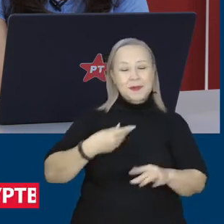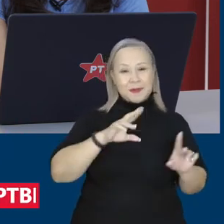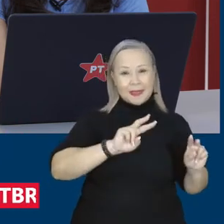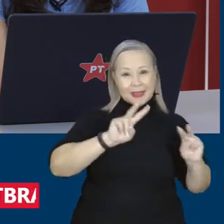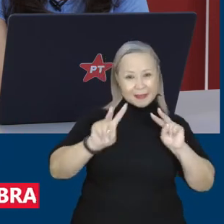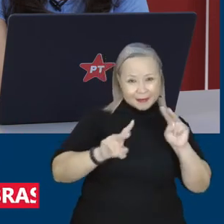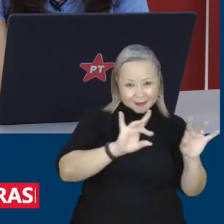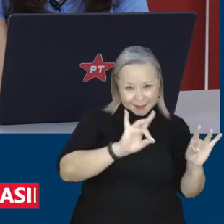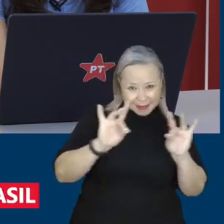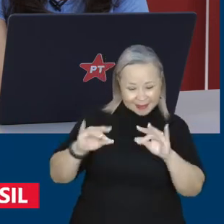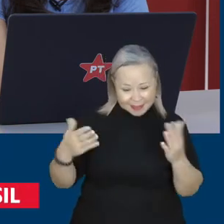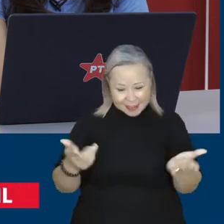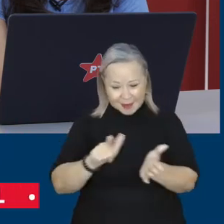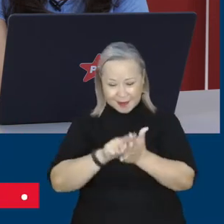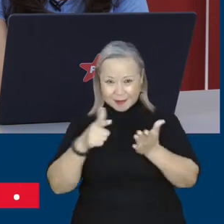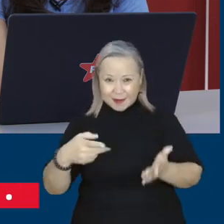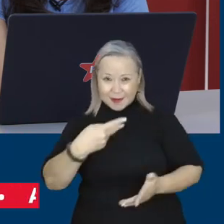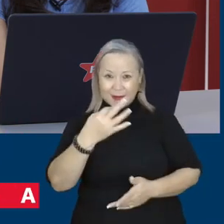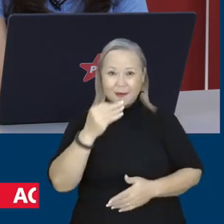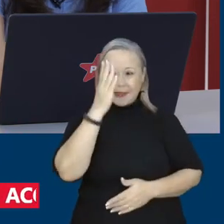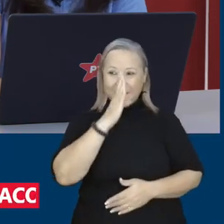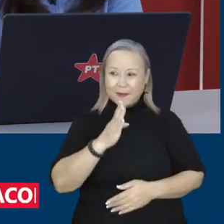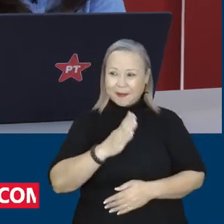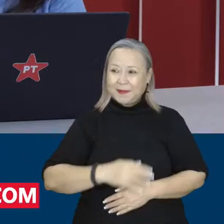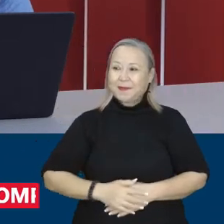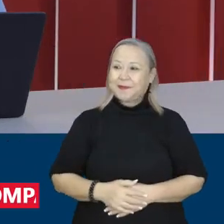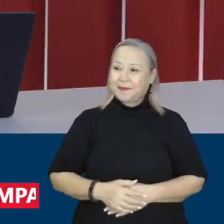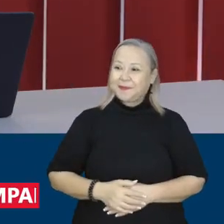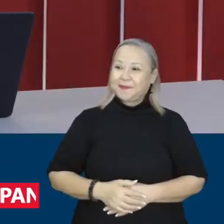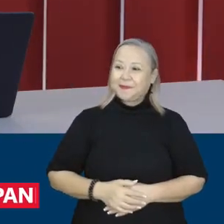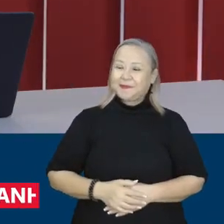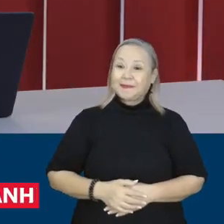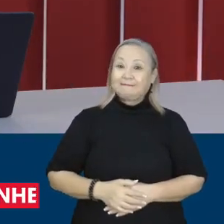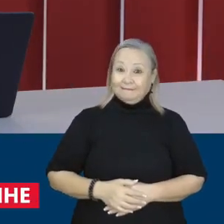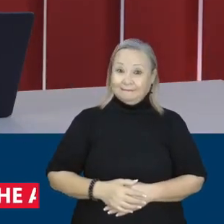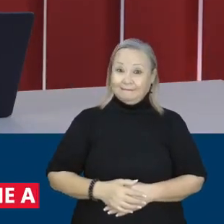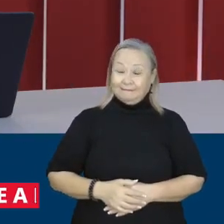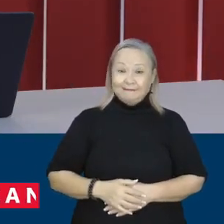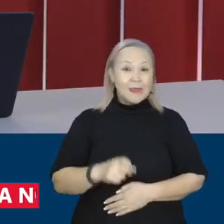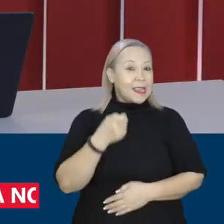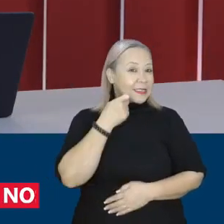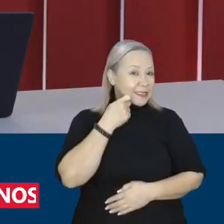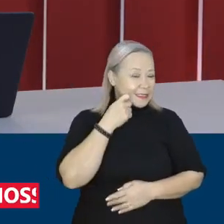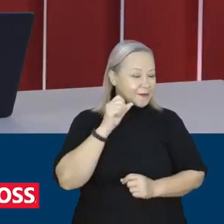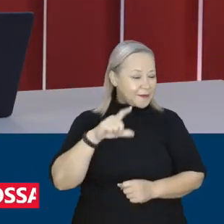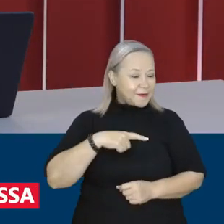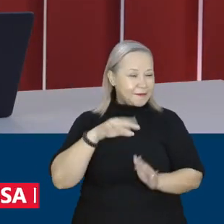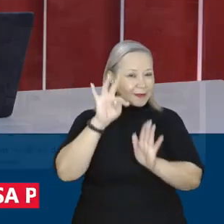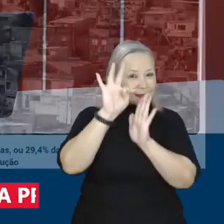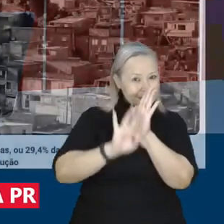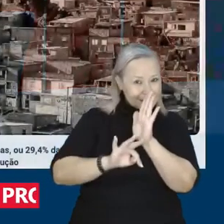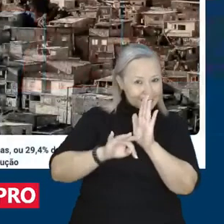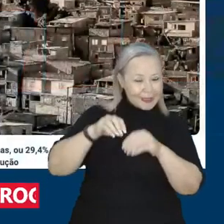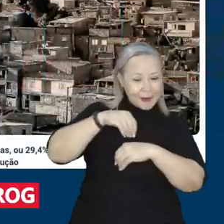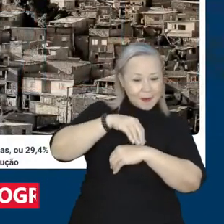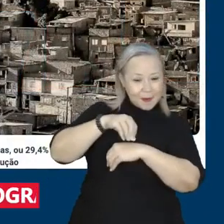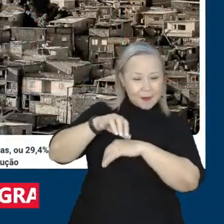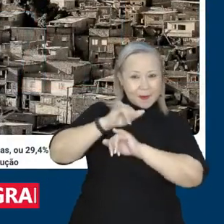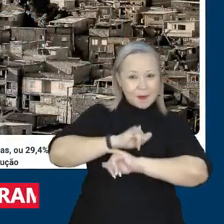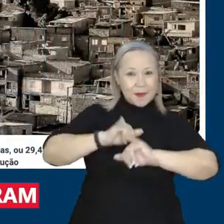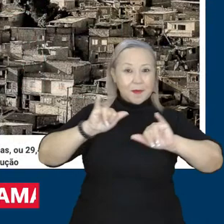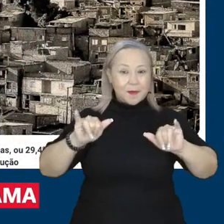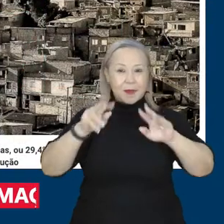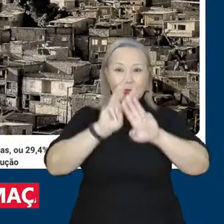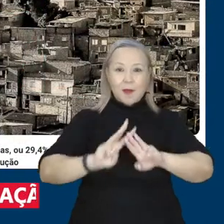assistindo agora o jornal PT Brasil Fernando na sexta-feira a gente teve uma matéria publicada no portal de notícias